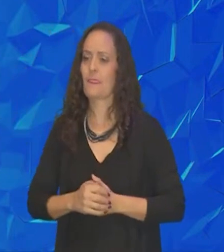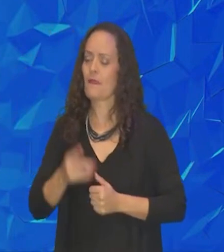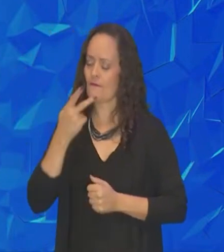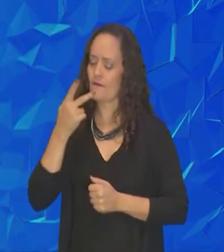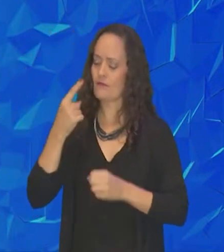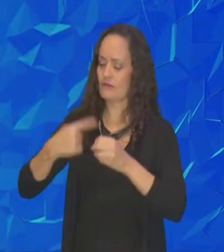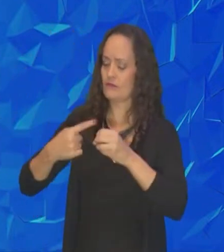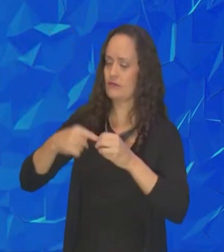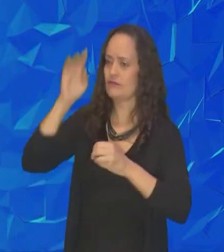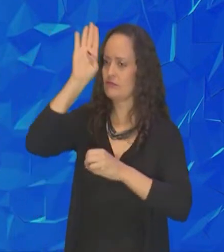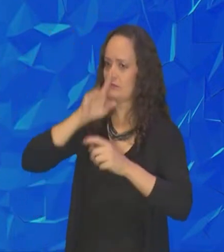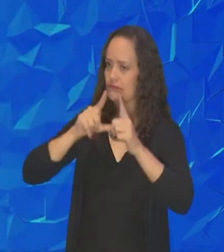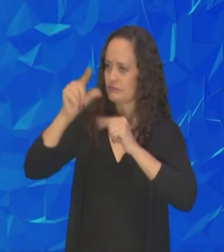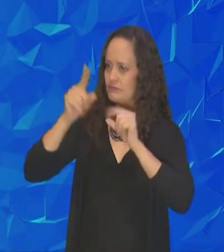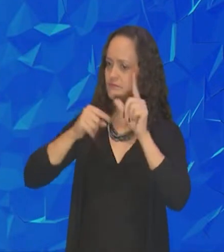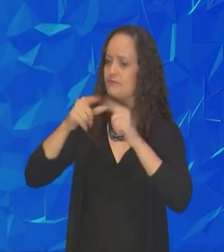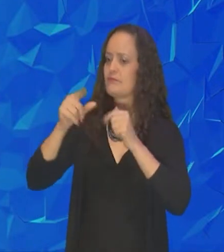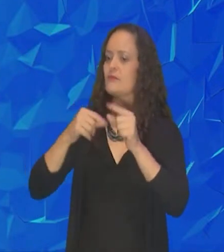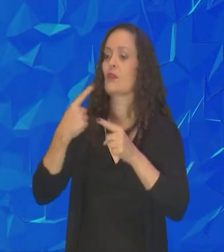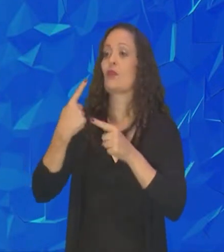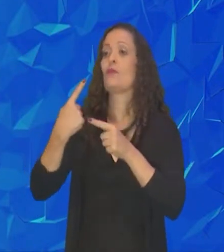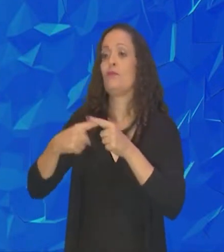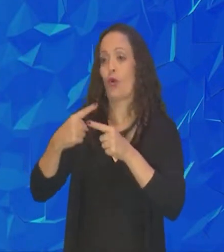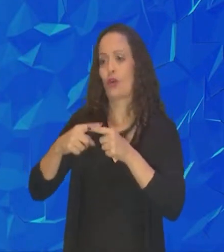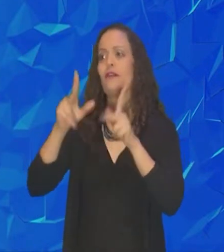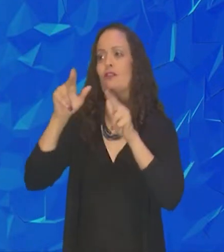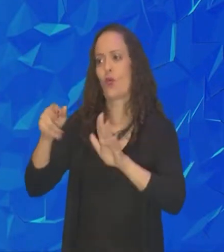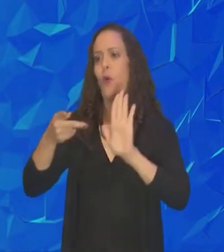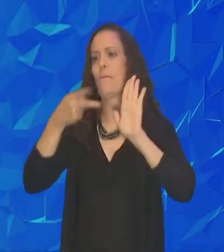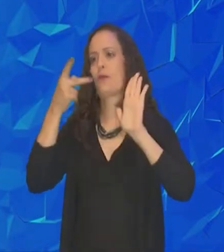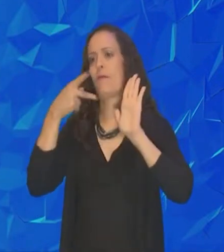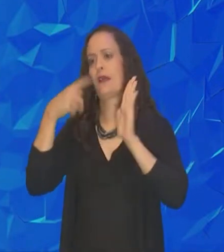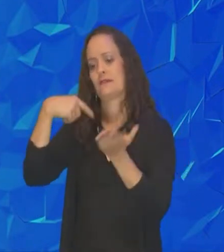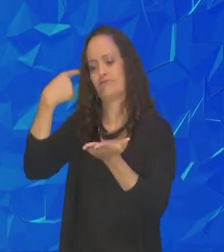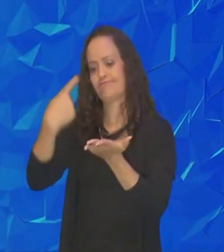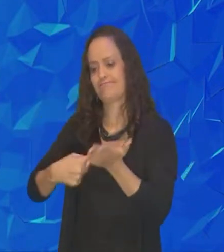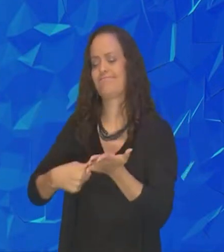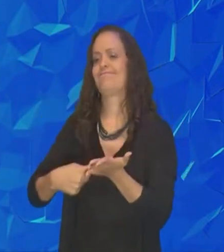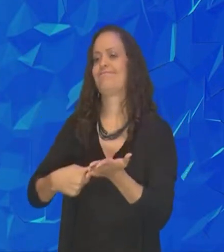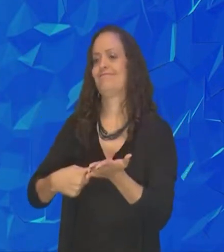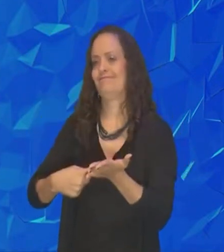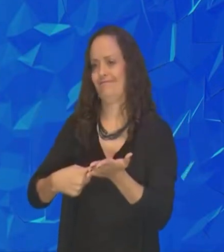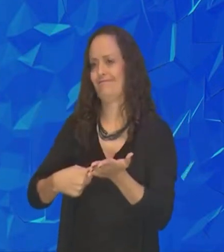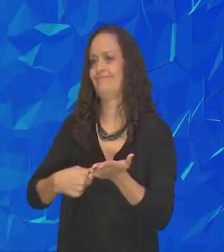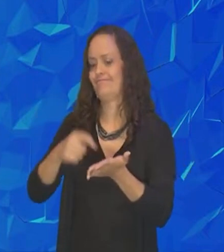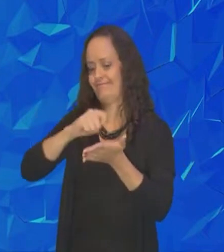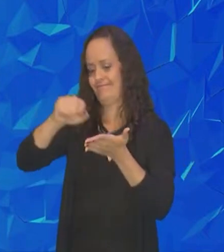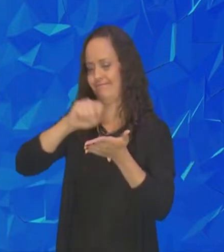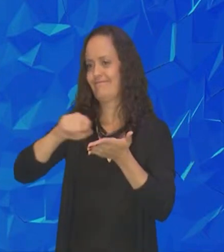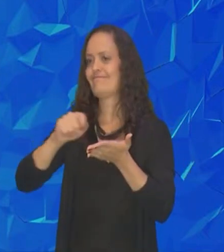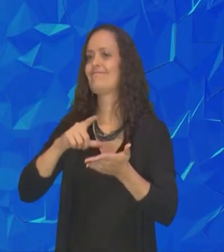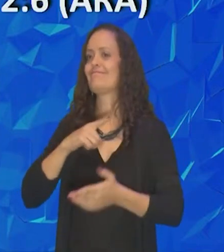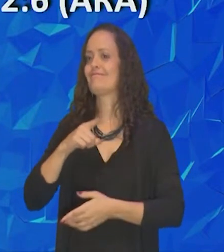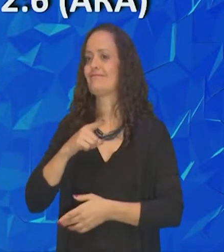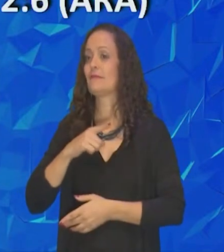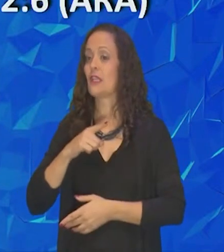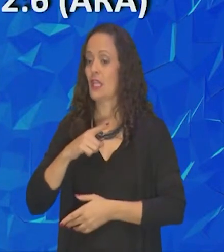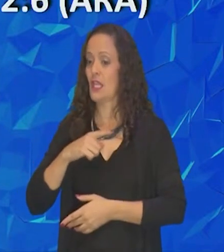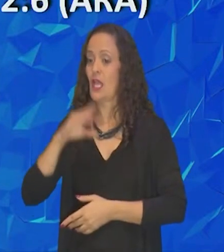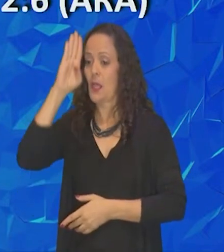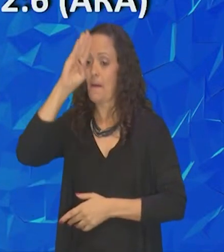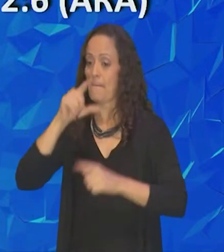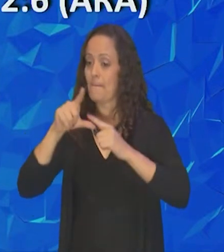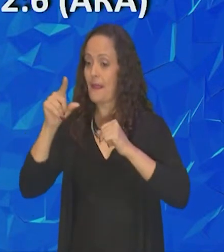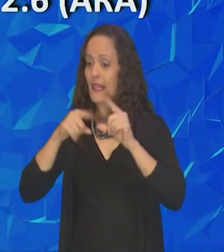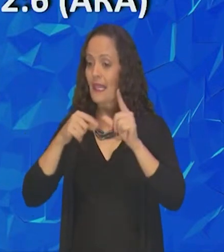da Judéia, responderam eles, porque assim está escrito por meio do profeta: e tu, Belém, terra de